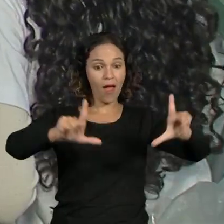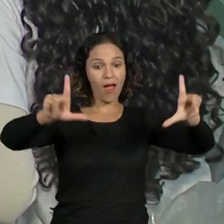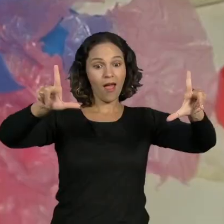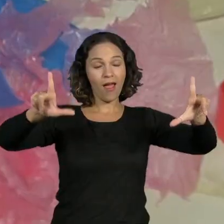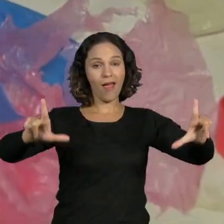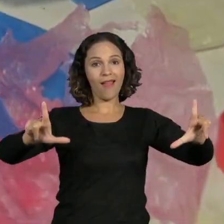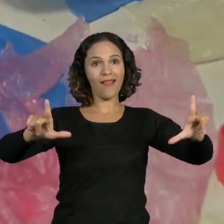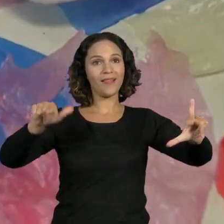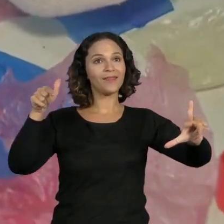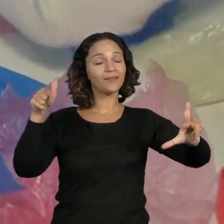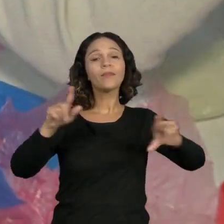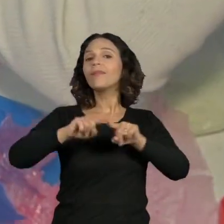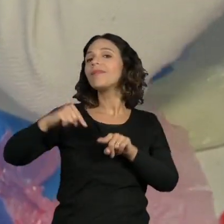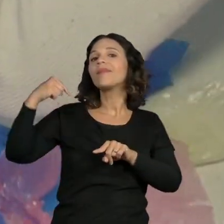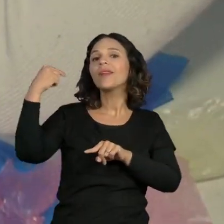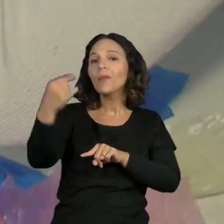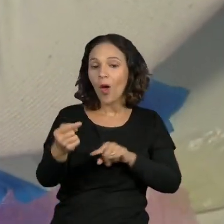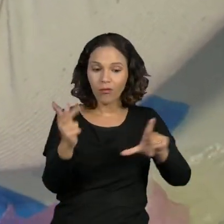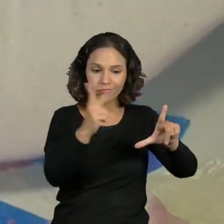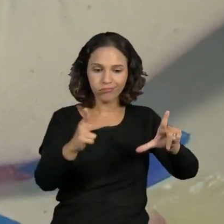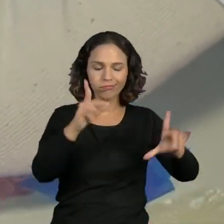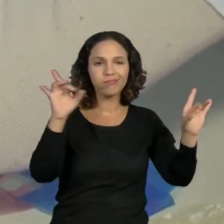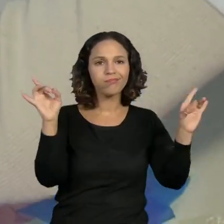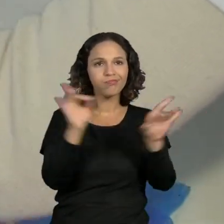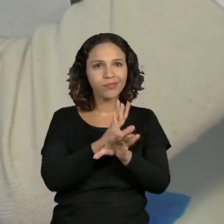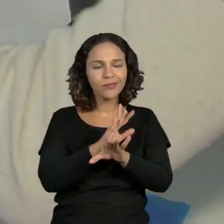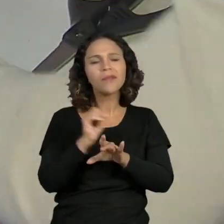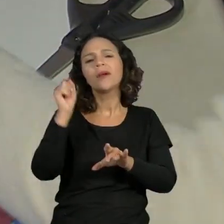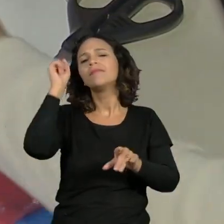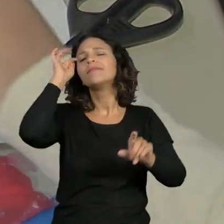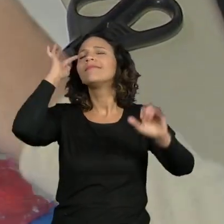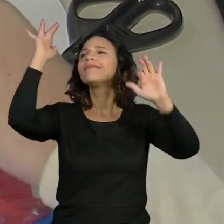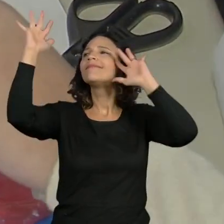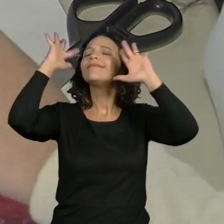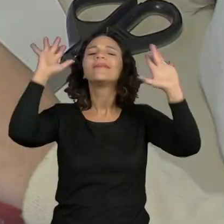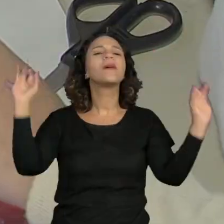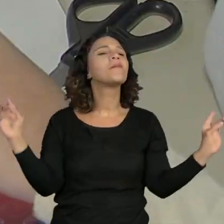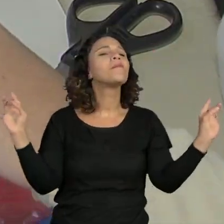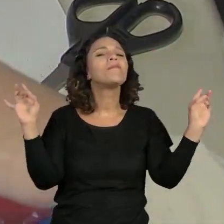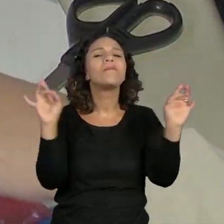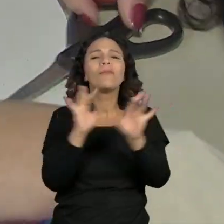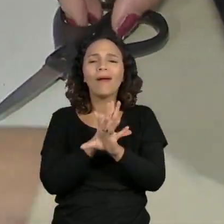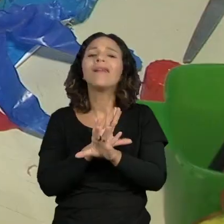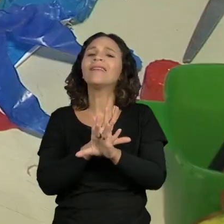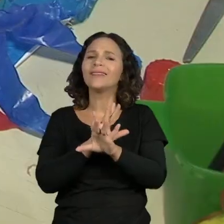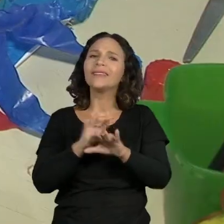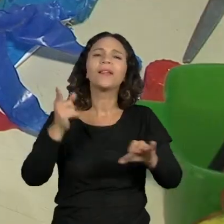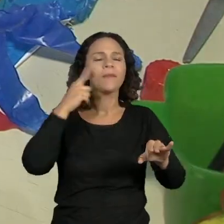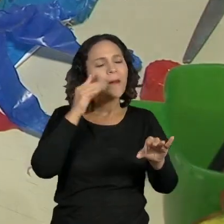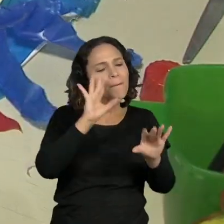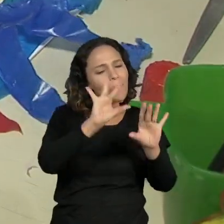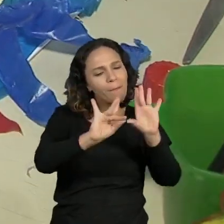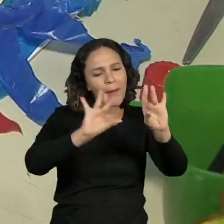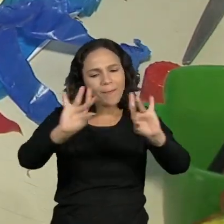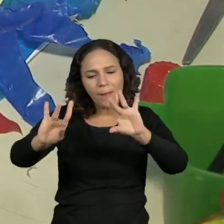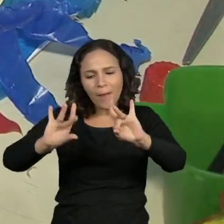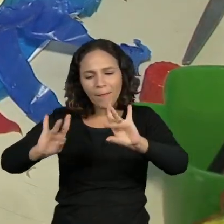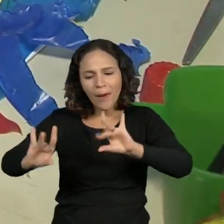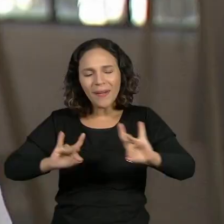papel. Depois de desenhar, é hora de usar a imaginação para dar cor ao trabalho com o plástico